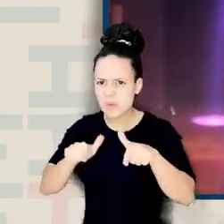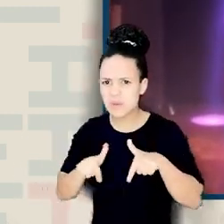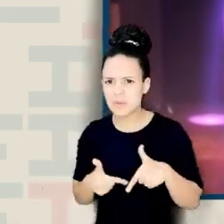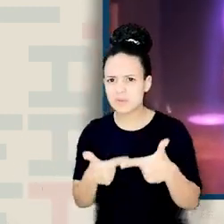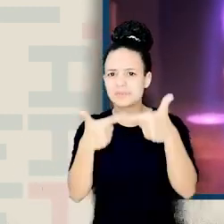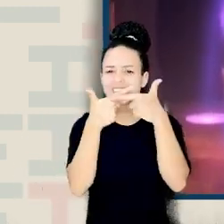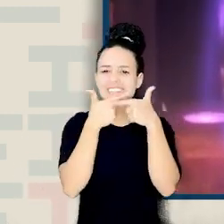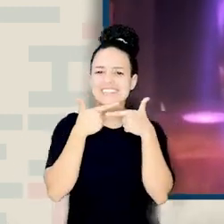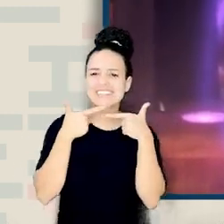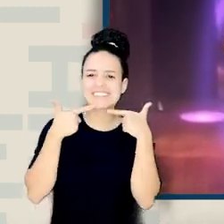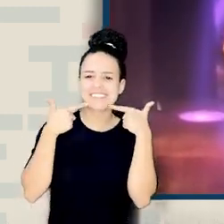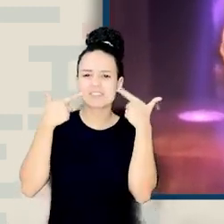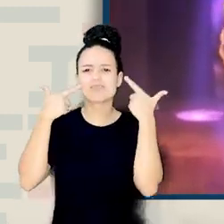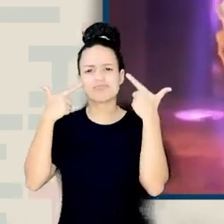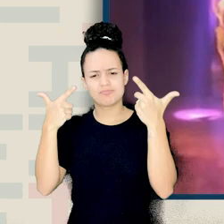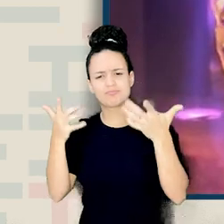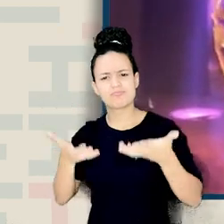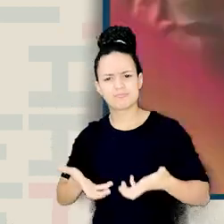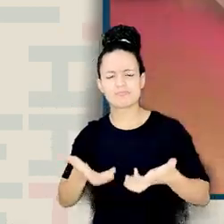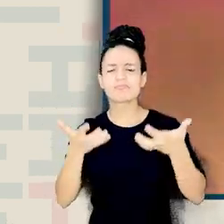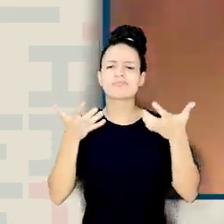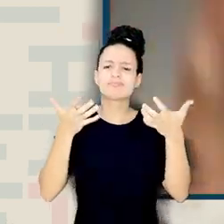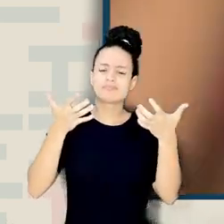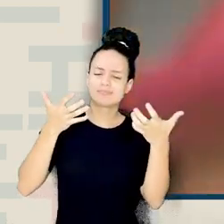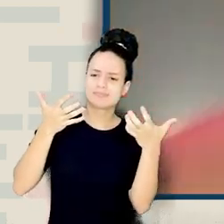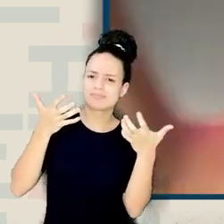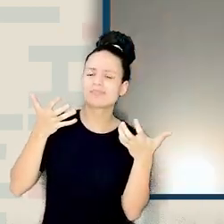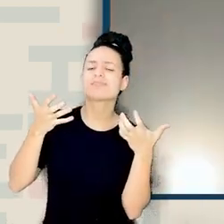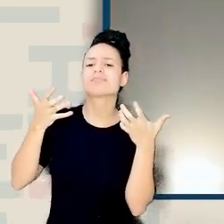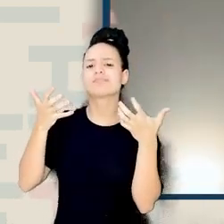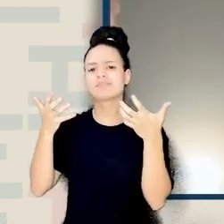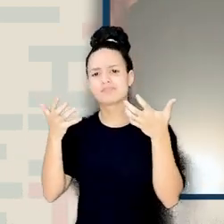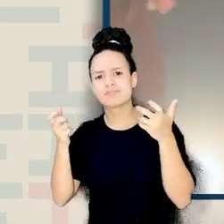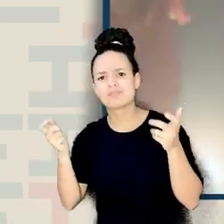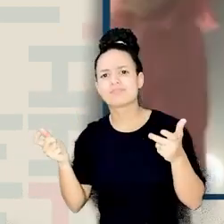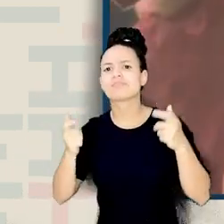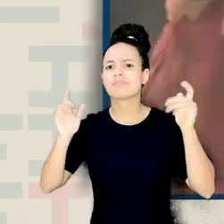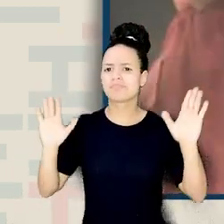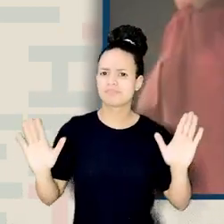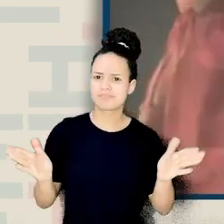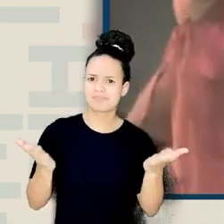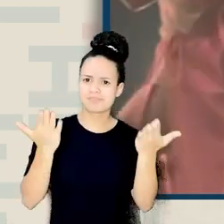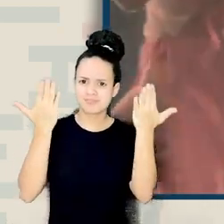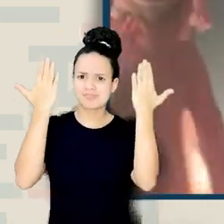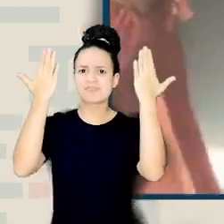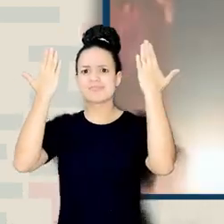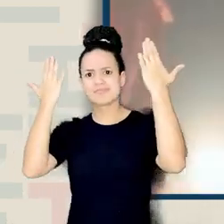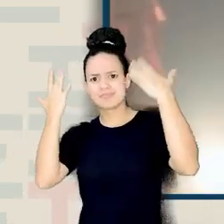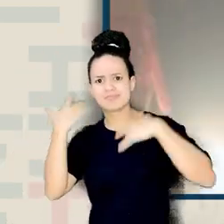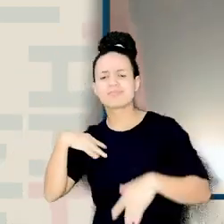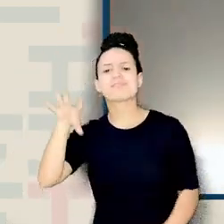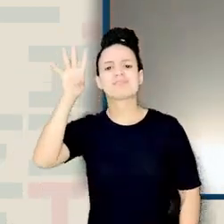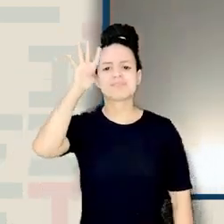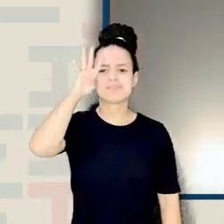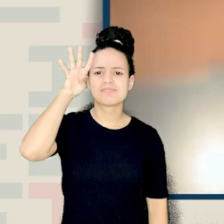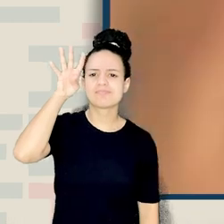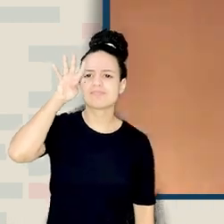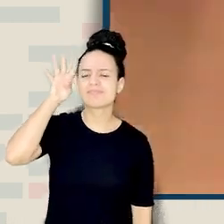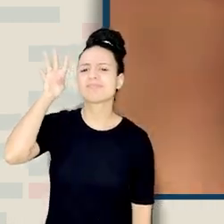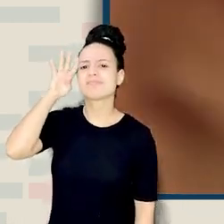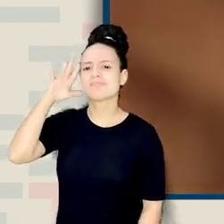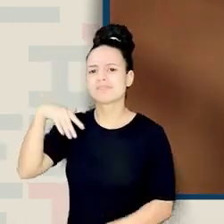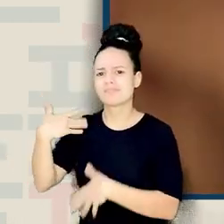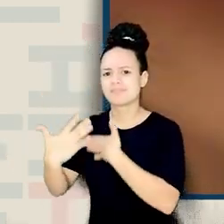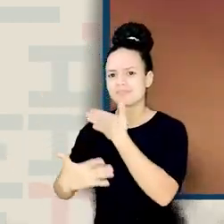Róseo das tardes, pra festejar quarta-feira,